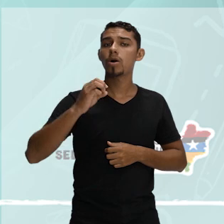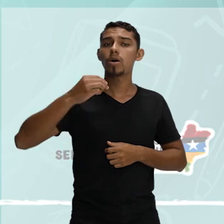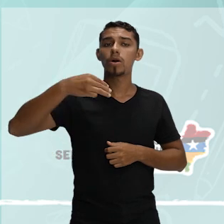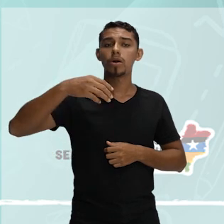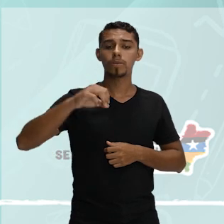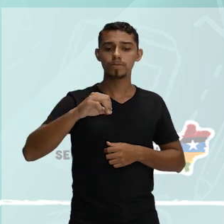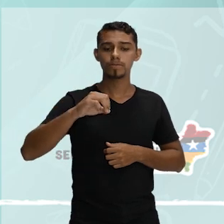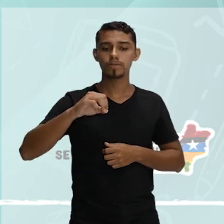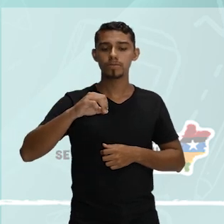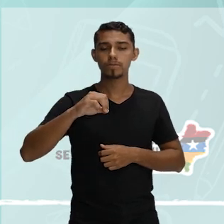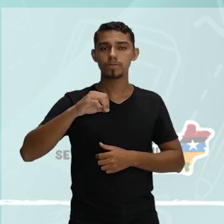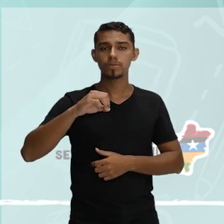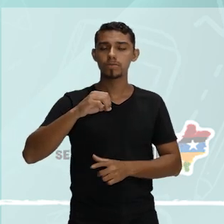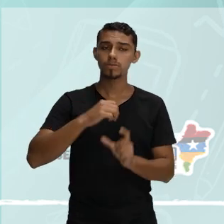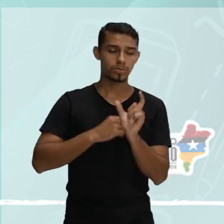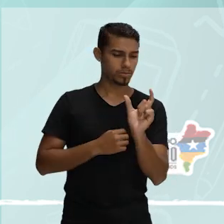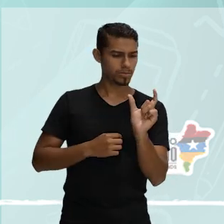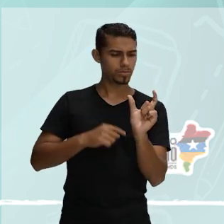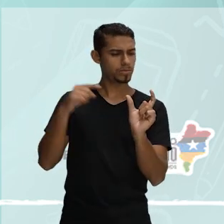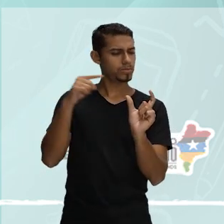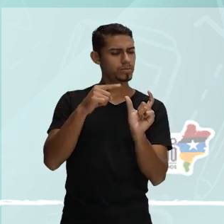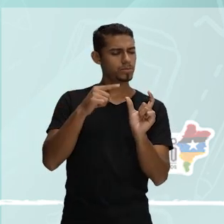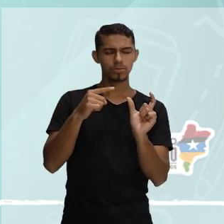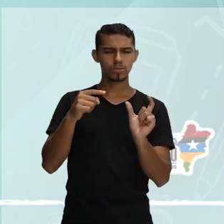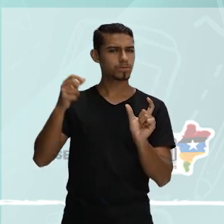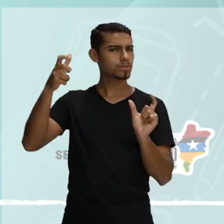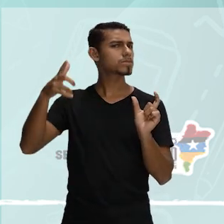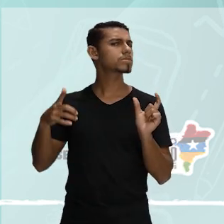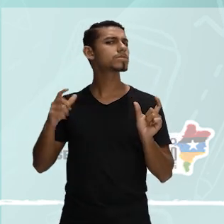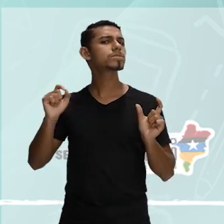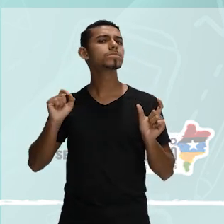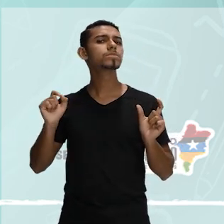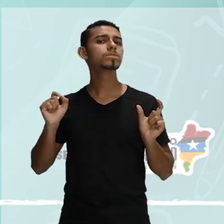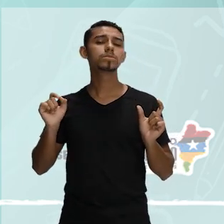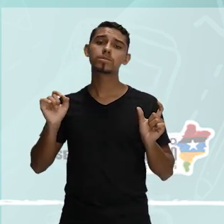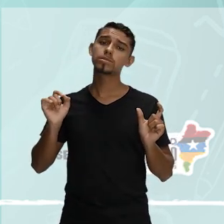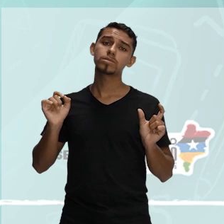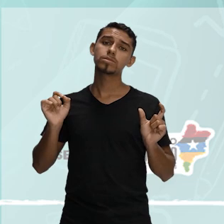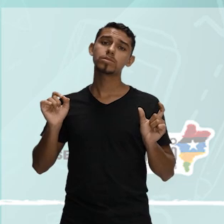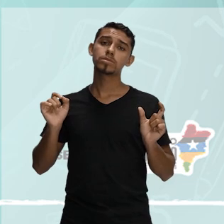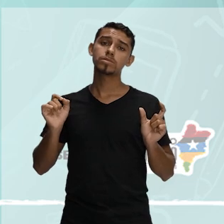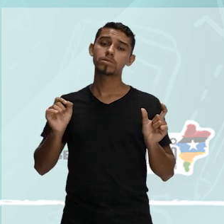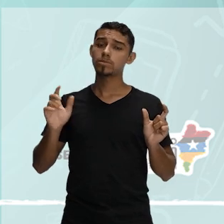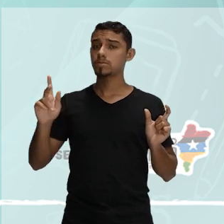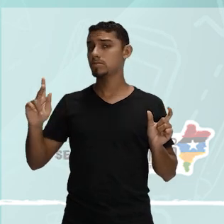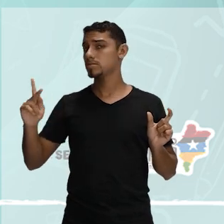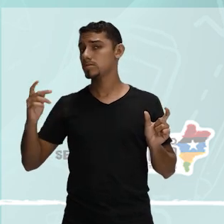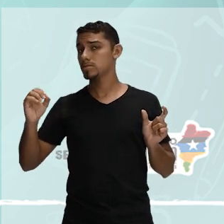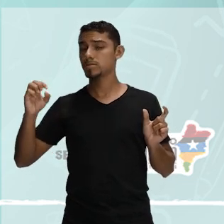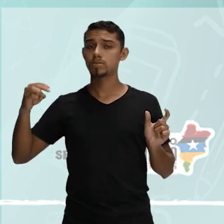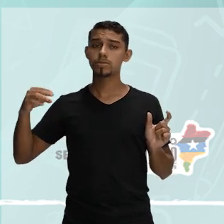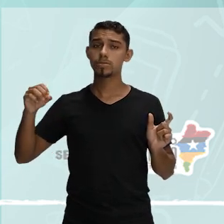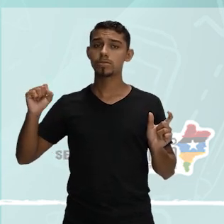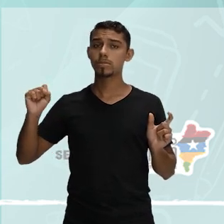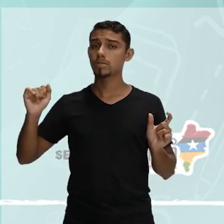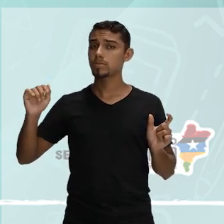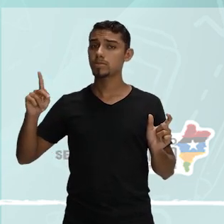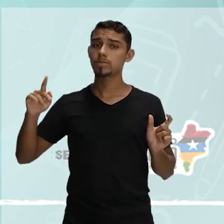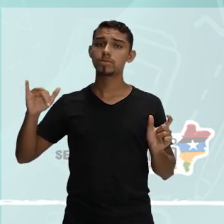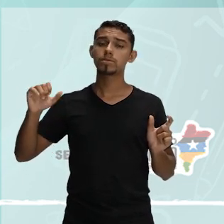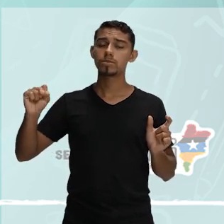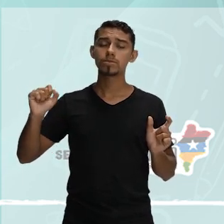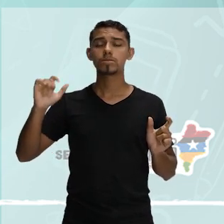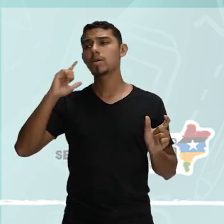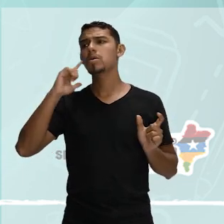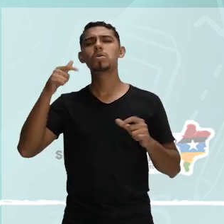eu falo gênero Homo, eu não estou dizendo se é a espécie Homo sapiens ou se é qualquer outro